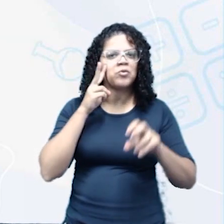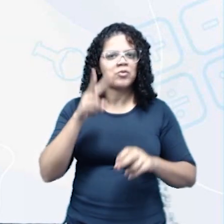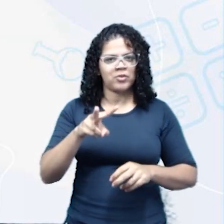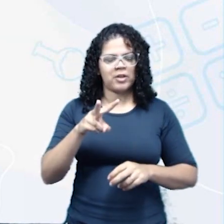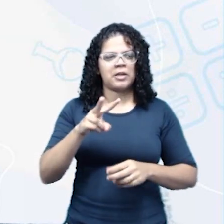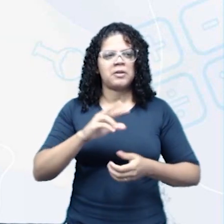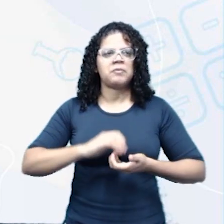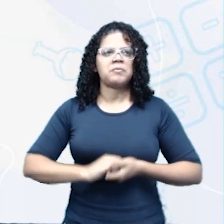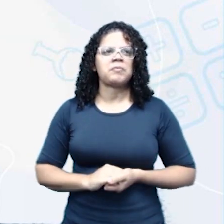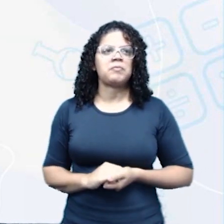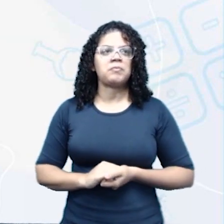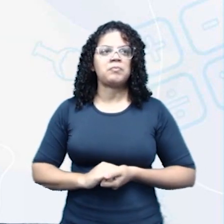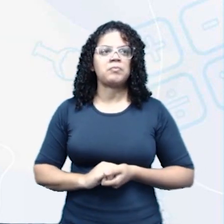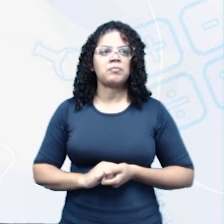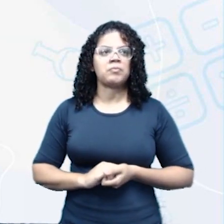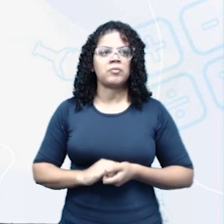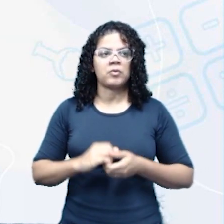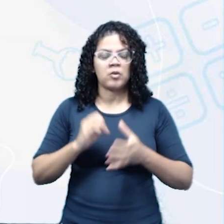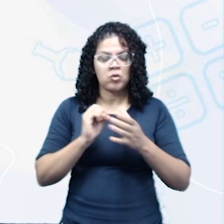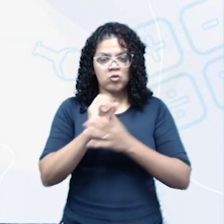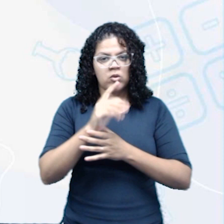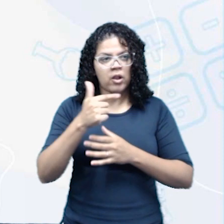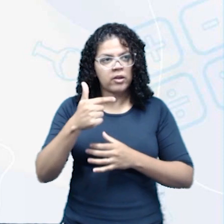Vamos para o próximo slide aqui.